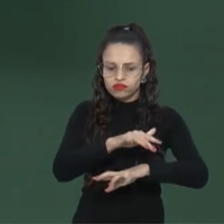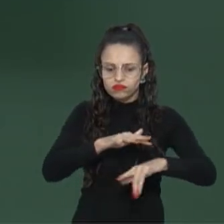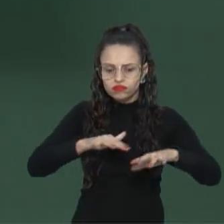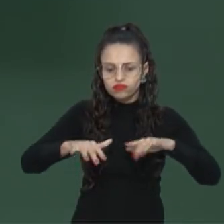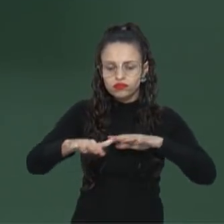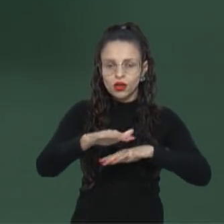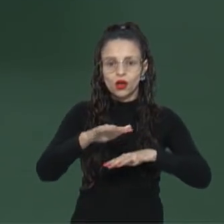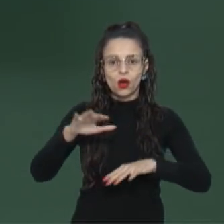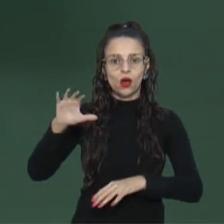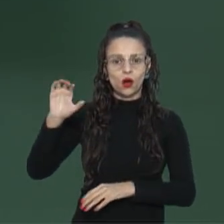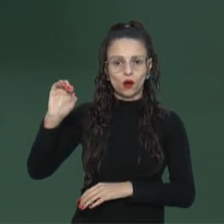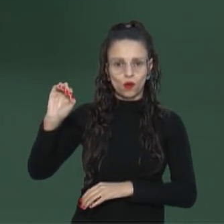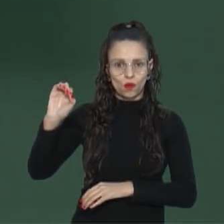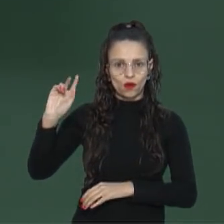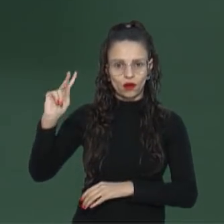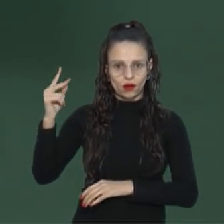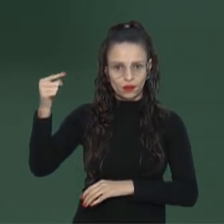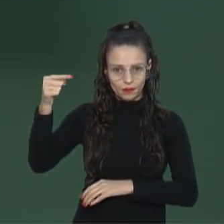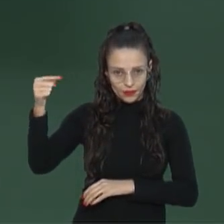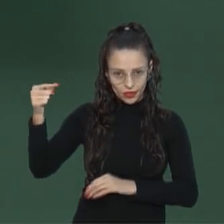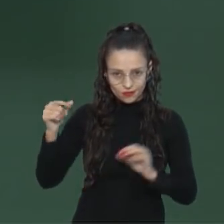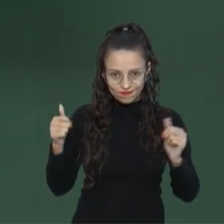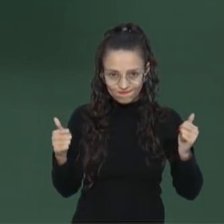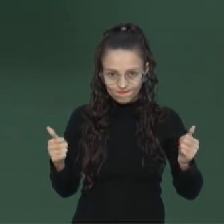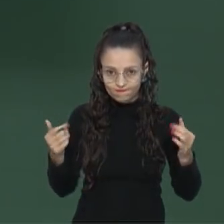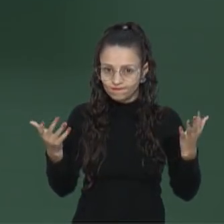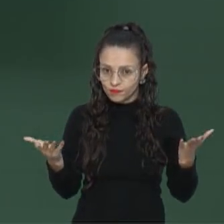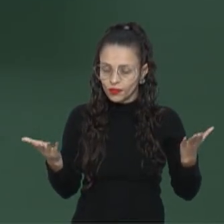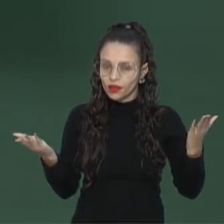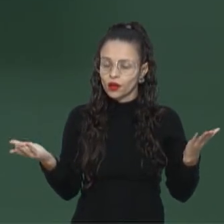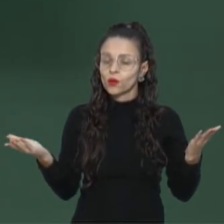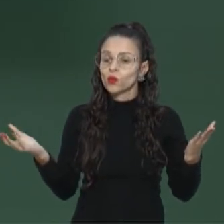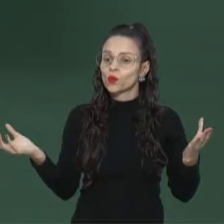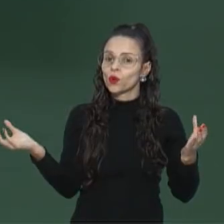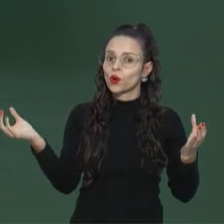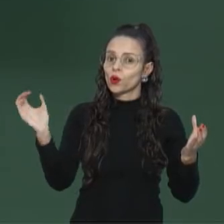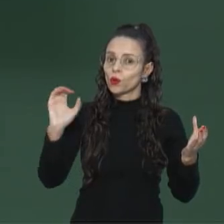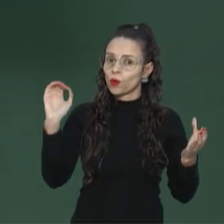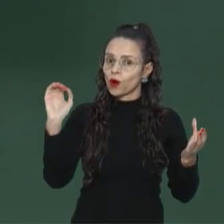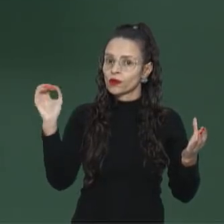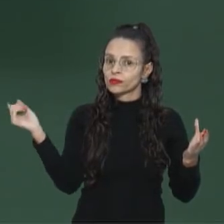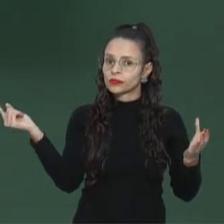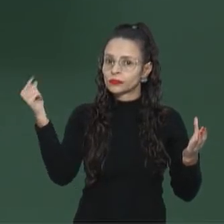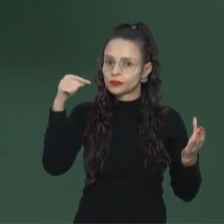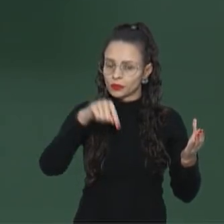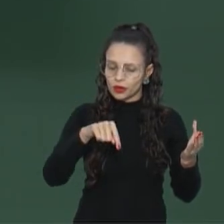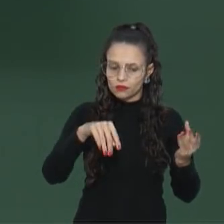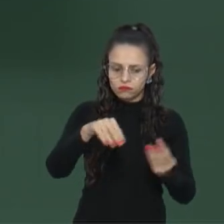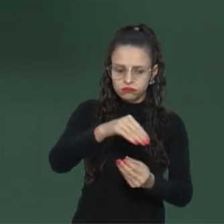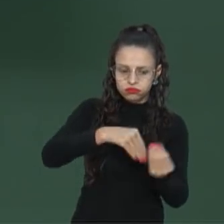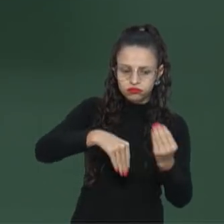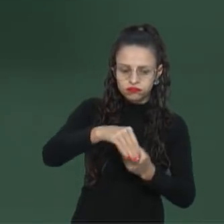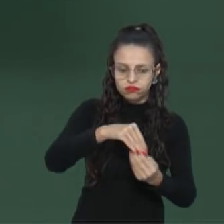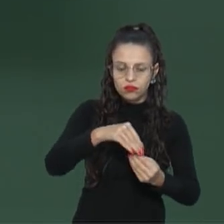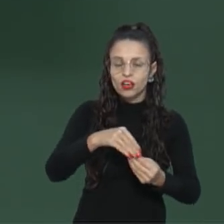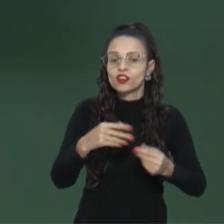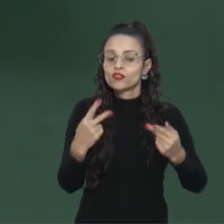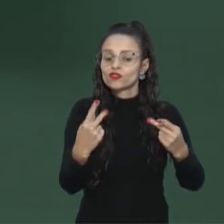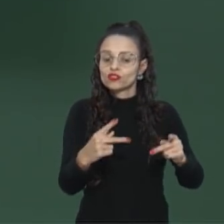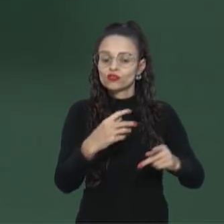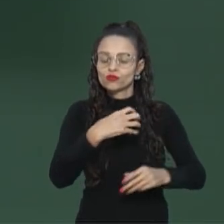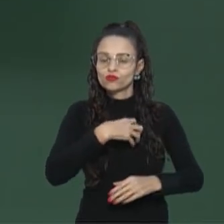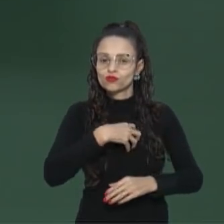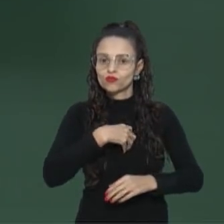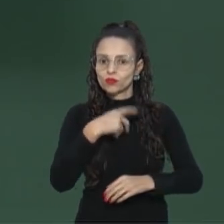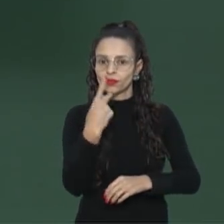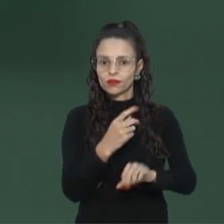pela própria base. Quando ele é colocado nessa solução, ele se comporta como um ácido, ou seja, ele vai